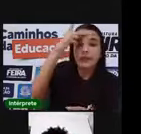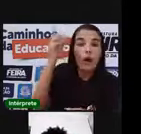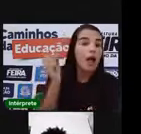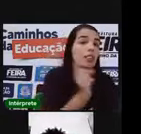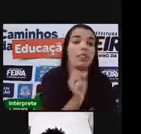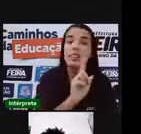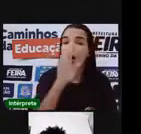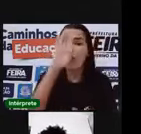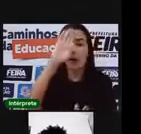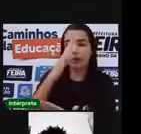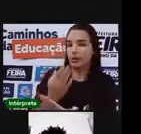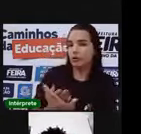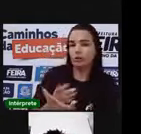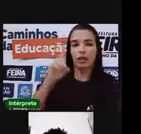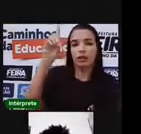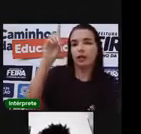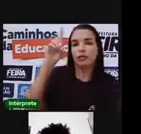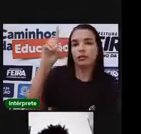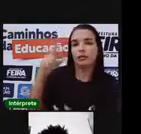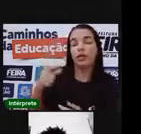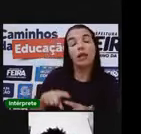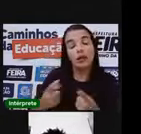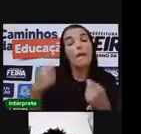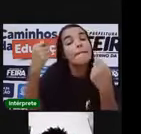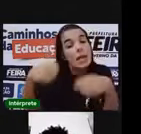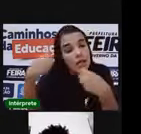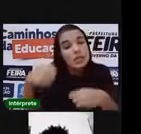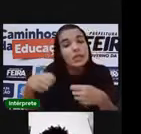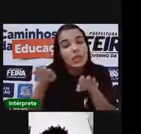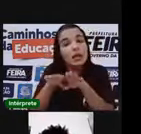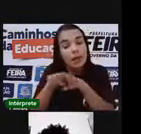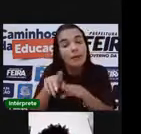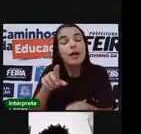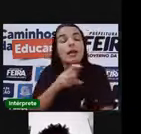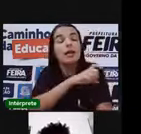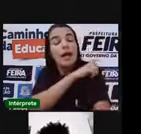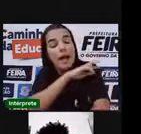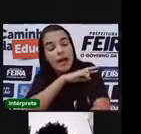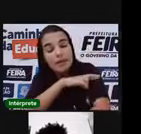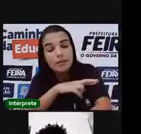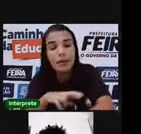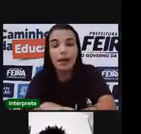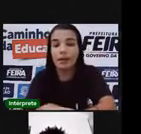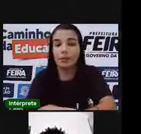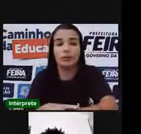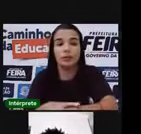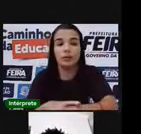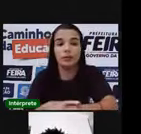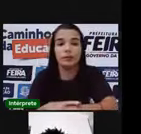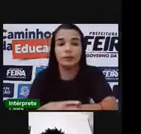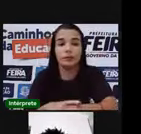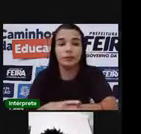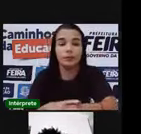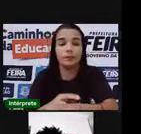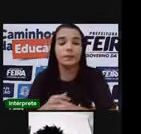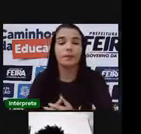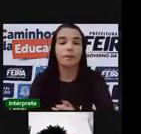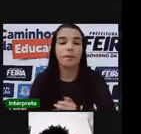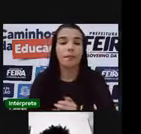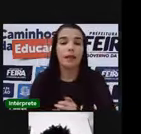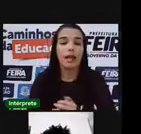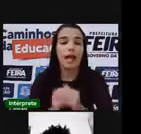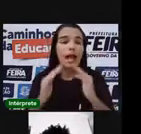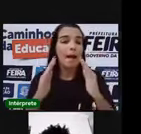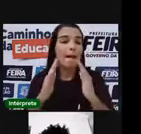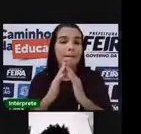isso ele também deve ser respeitado, a gente também deve, não é? Ser empático, justo, coerente com ele. Não é? O morador,